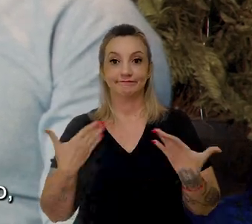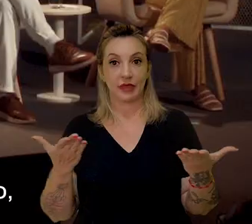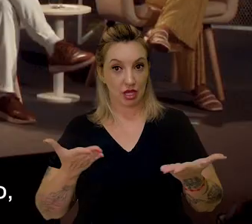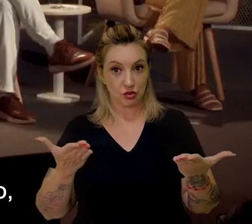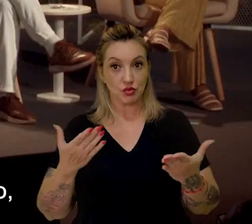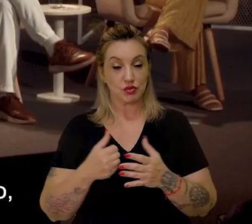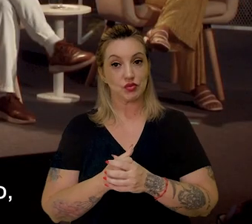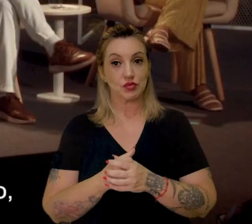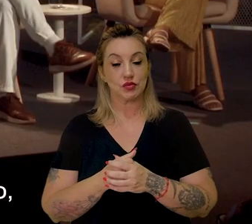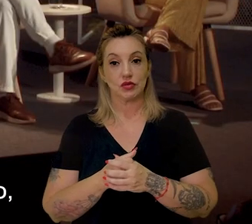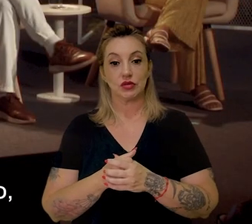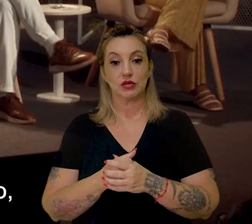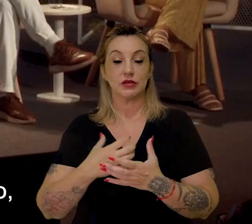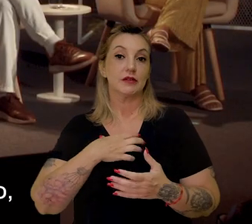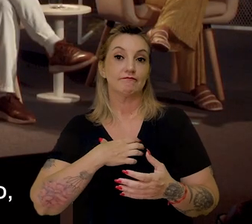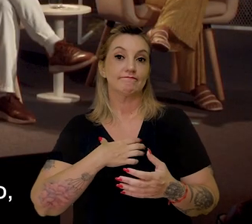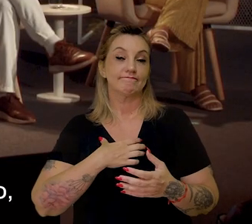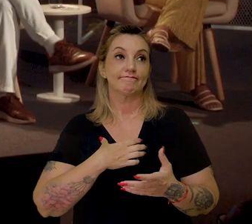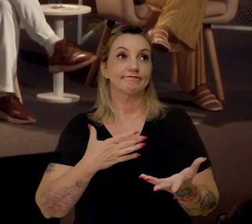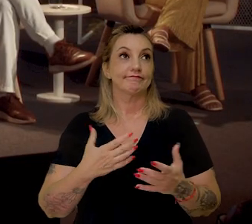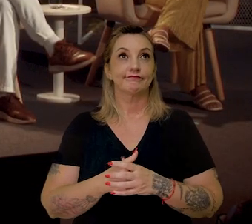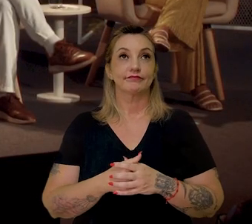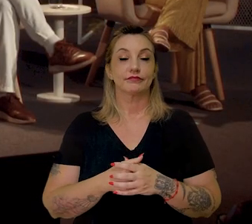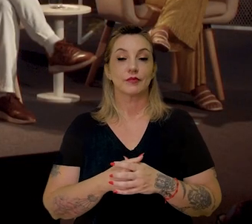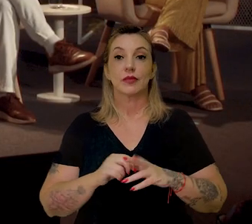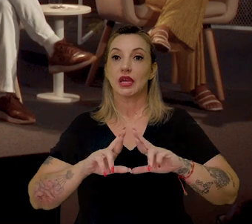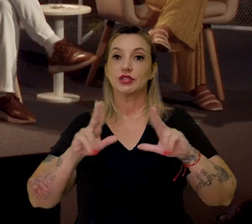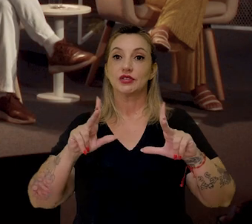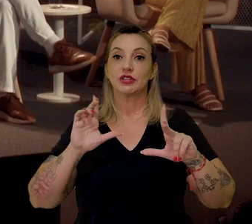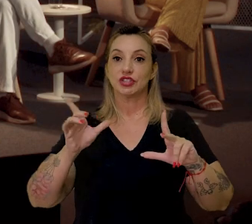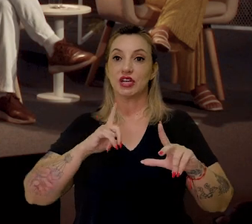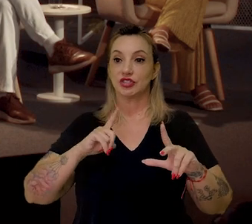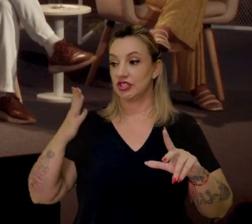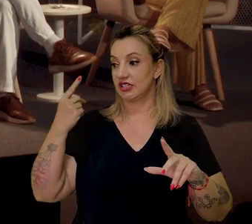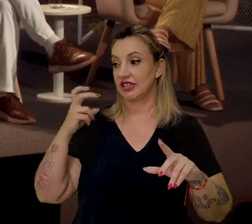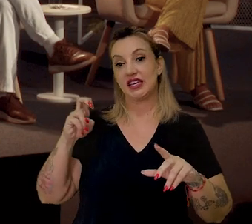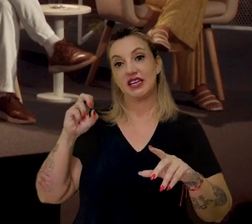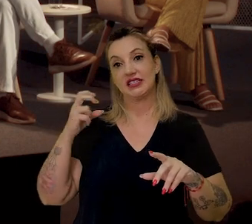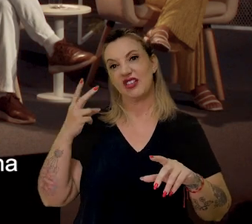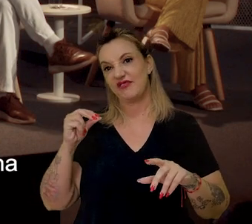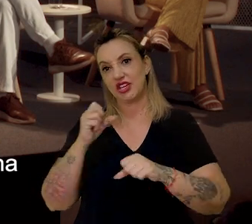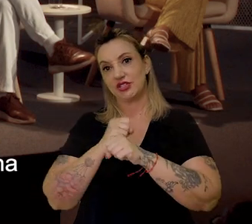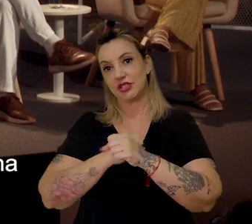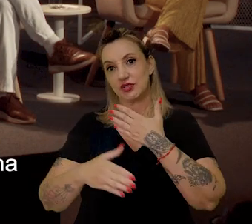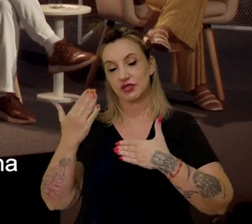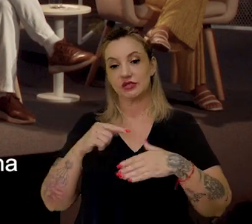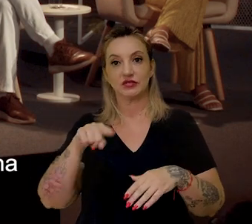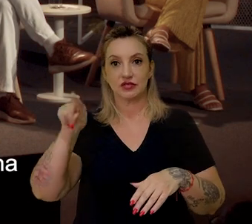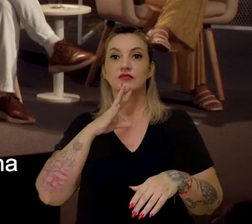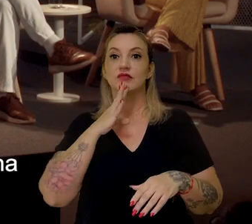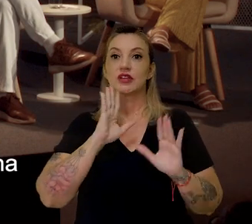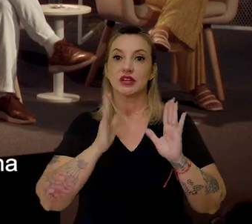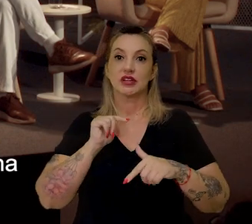a gente tá num num num numa situação muito muito diferente da que a gente tinha há 15 20 anos atrás e vocês devem